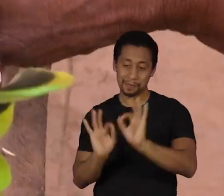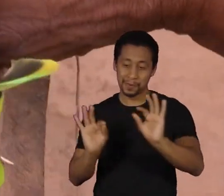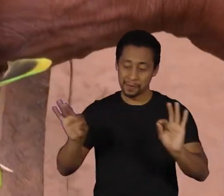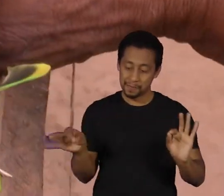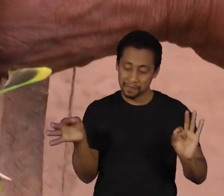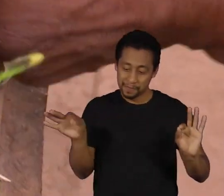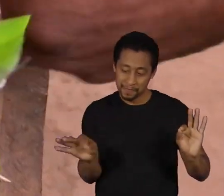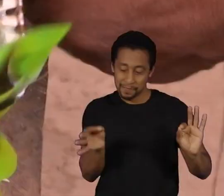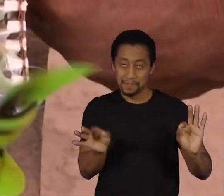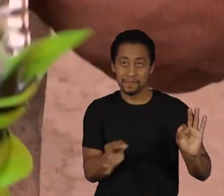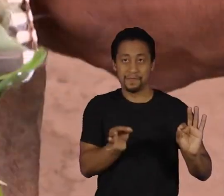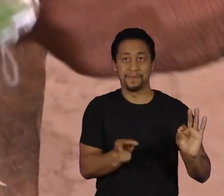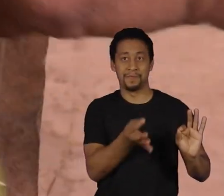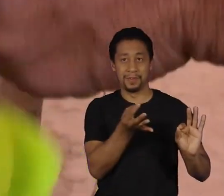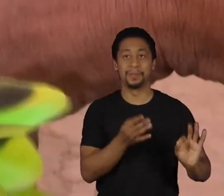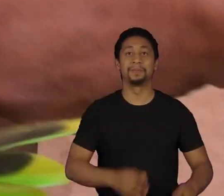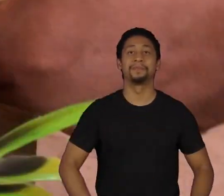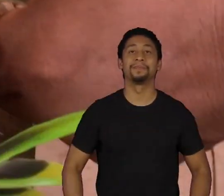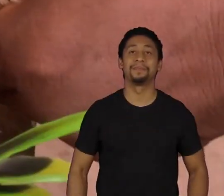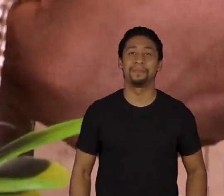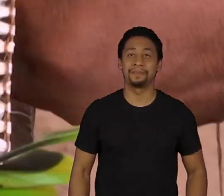nossa.